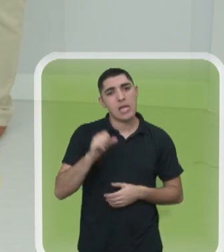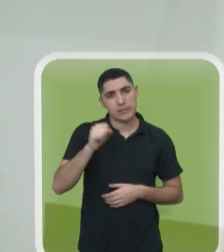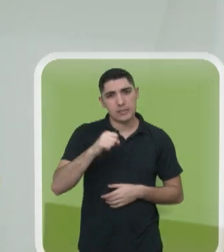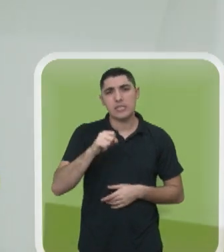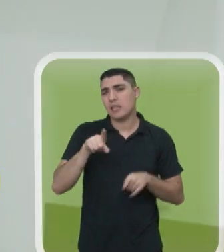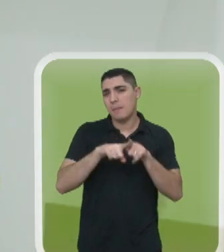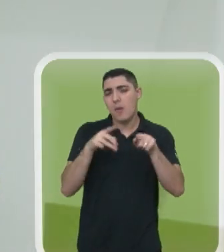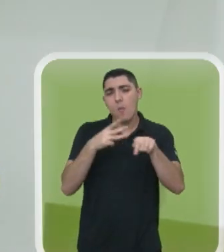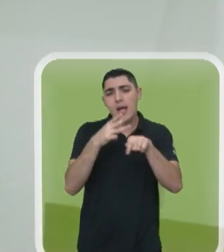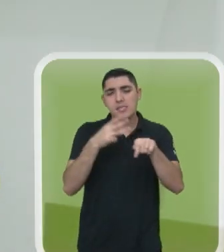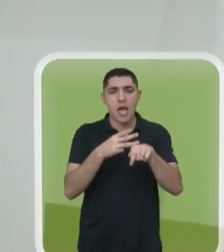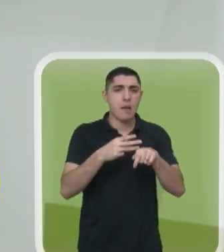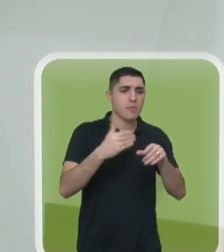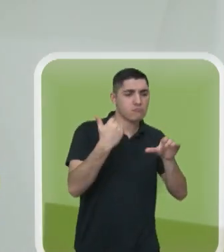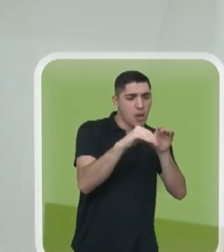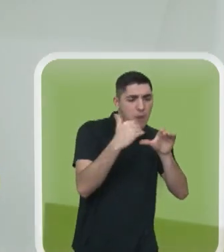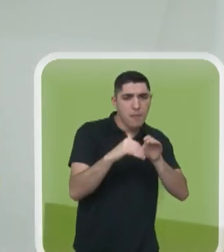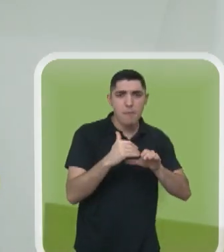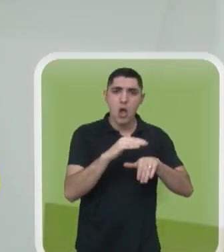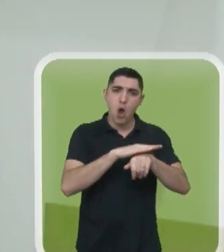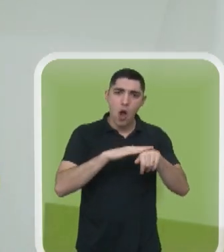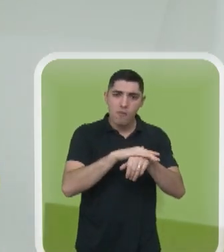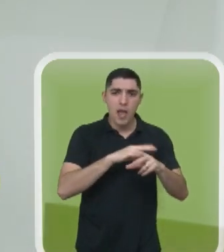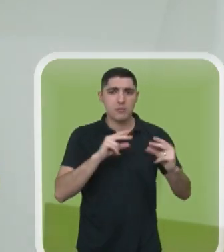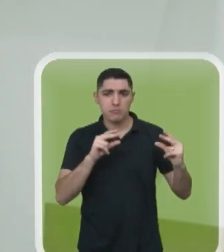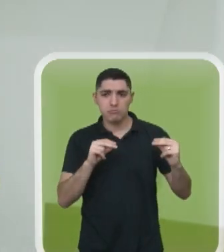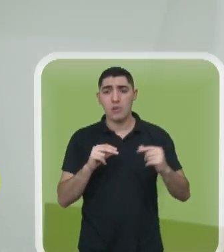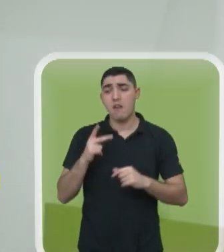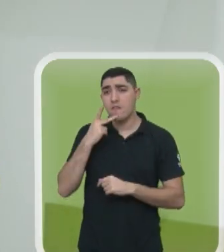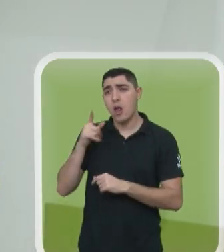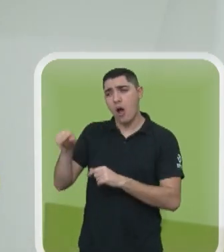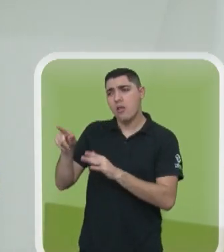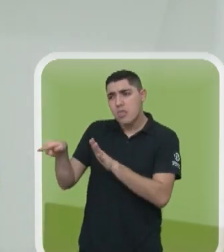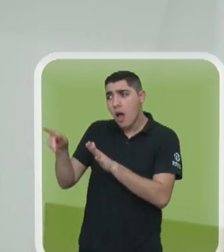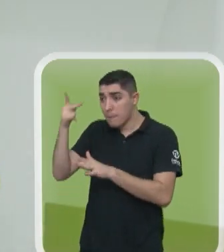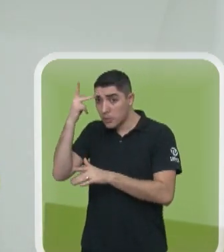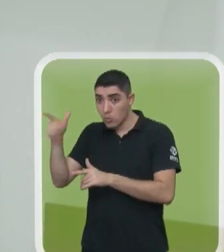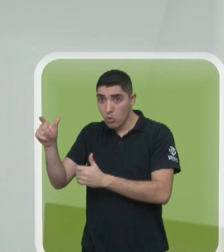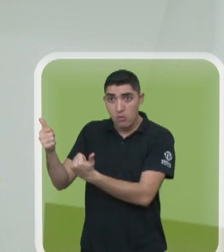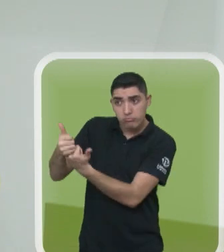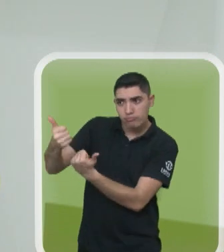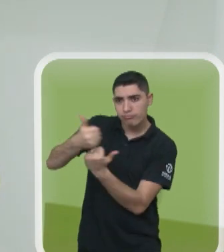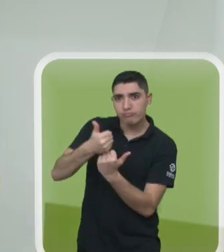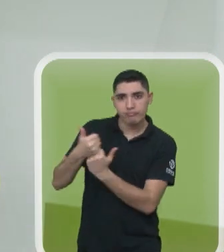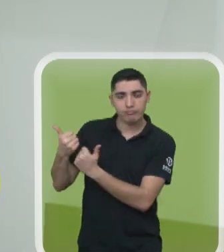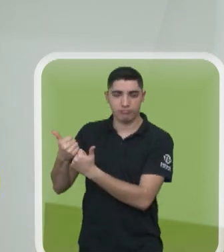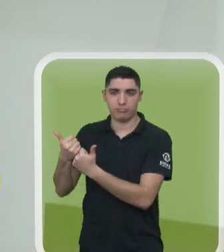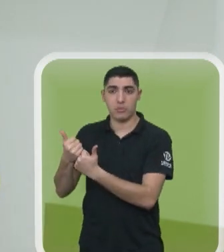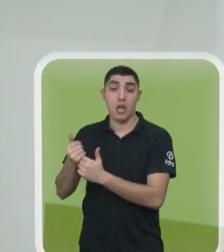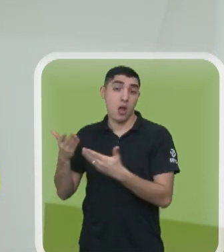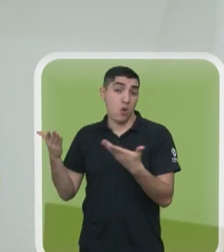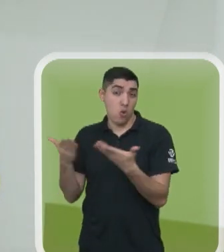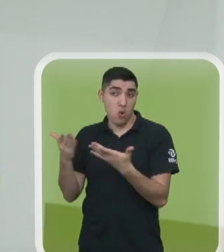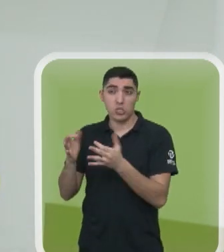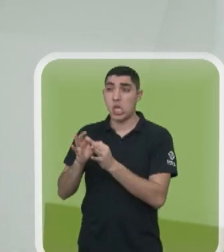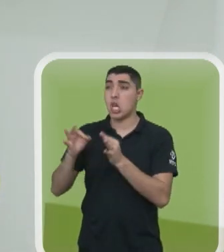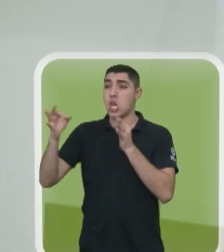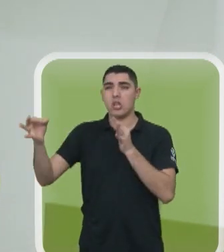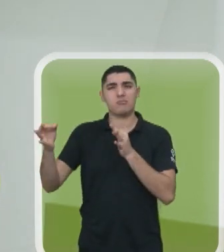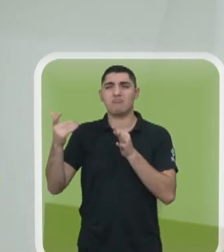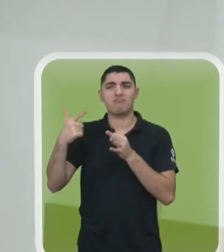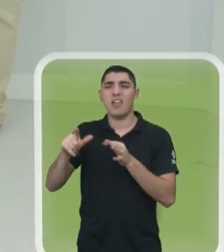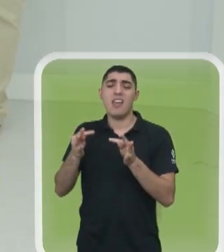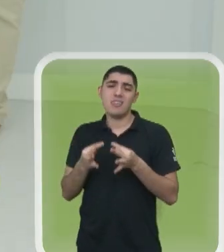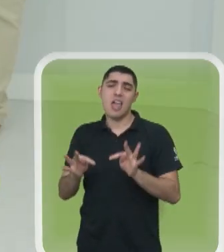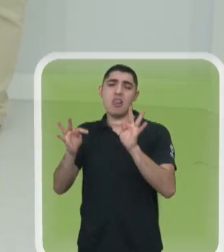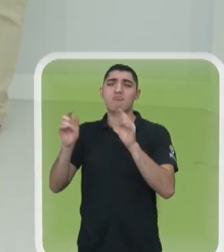WhatsApp dá para, faz isso, faz aquilo, coloca tal pessoa, então dá para... A distância hoje, com a tecnologia, não há